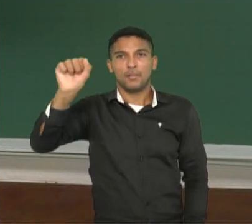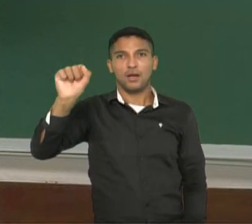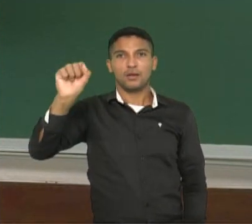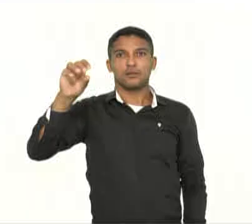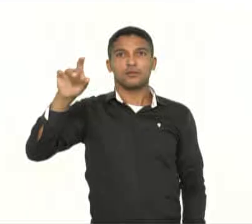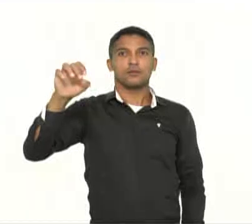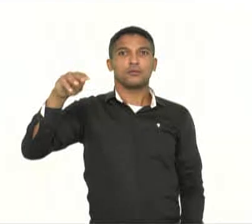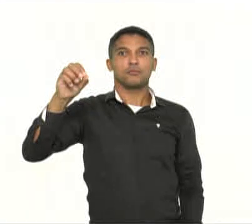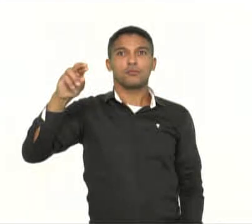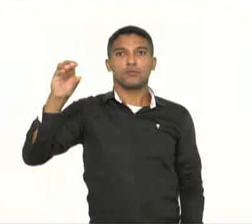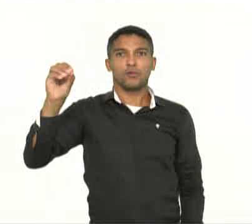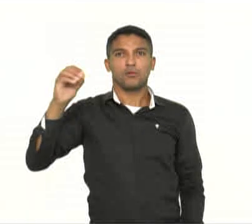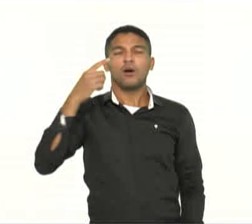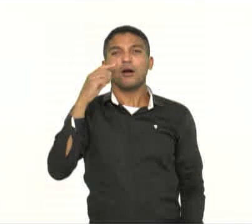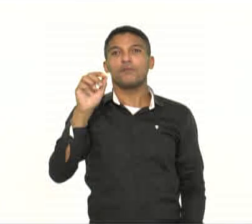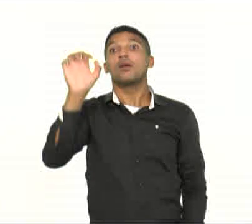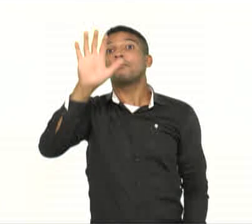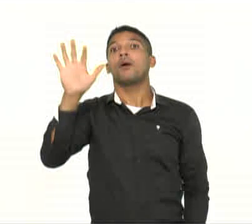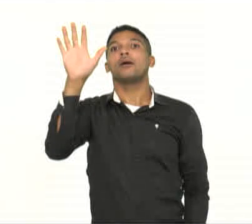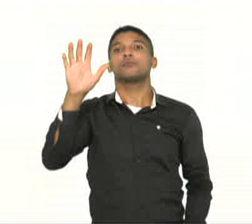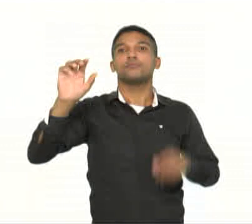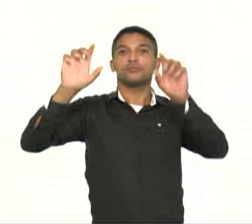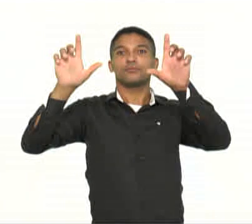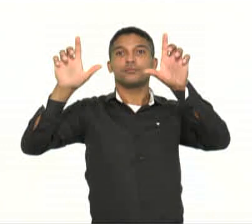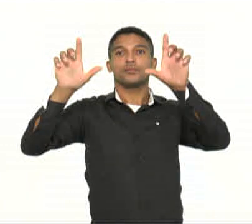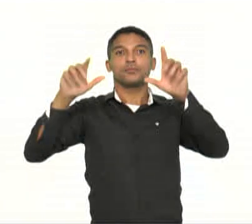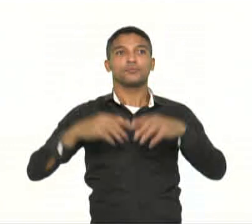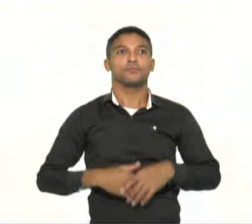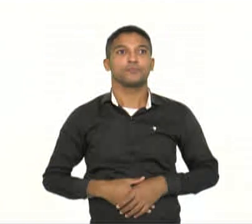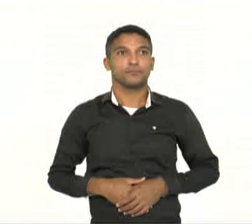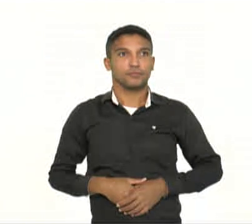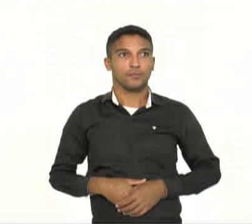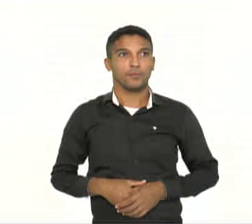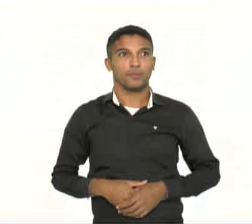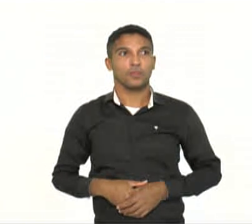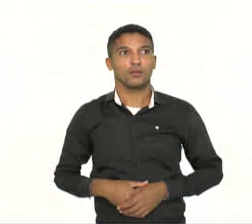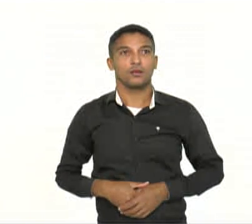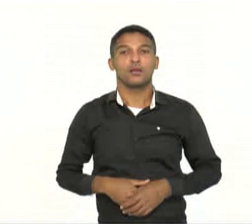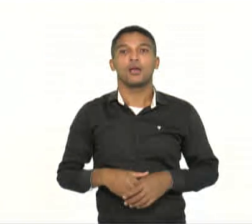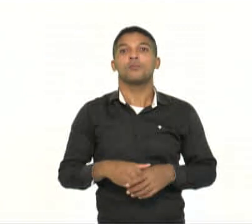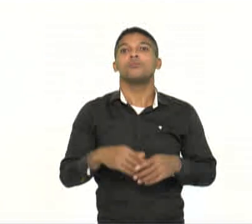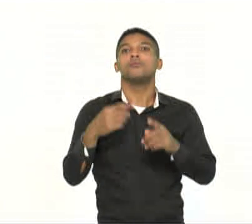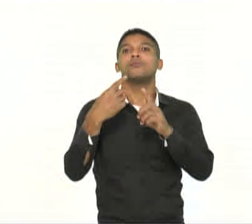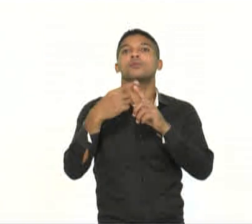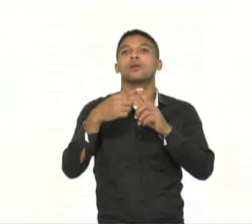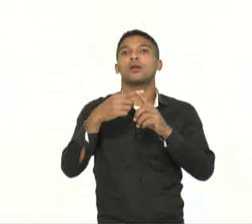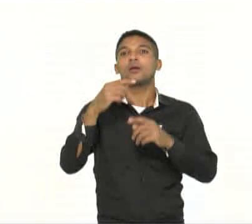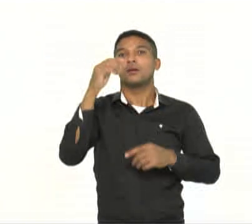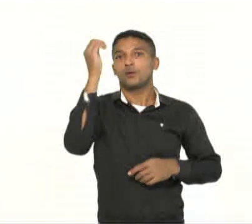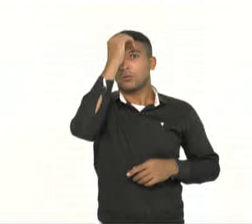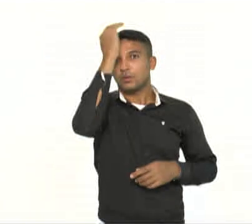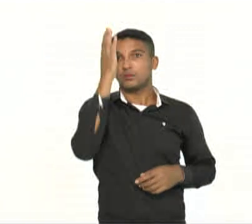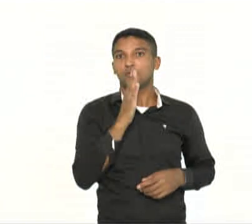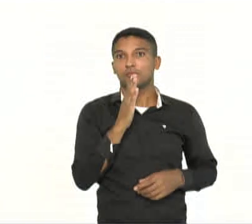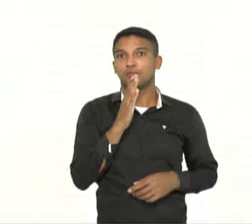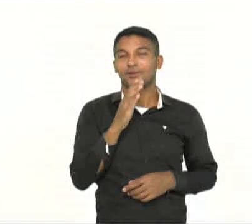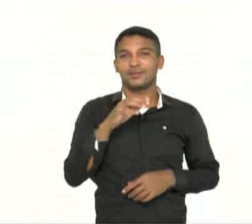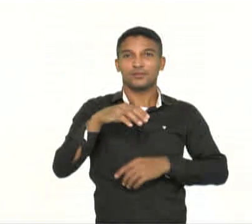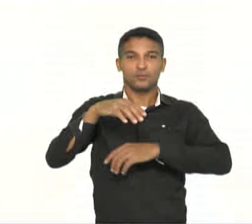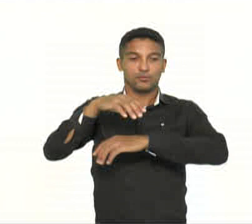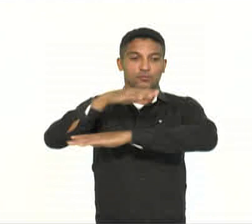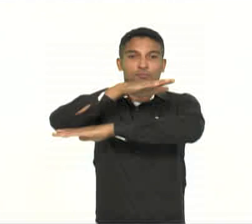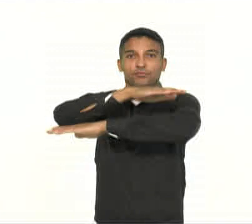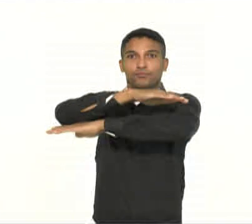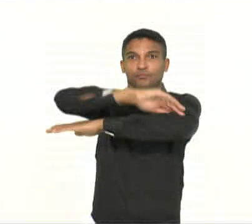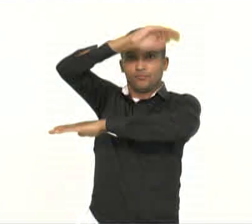população, os mares de morros correspondem ao domínio morfoclimático brasileiro mais ocupado territorialmente, ao mesmo